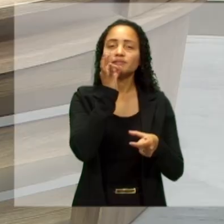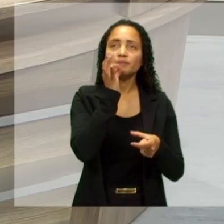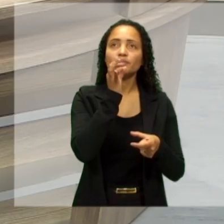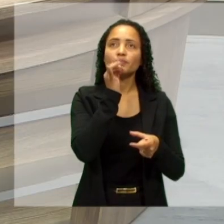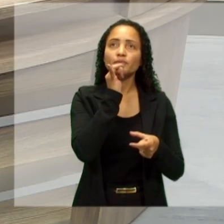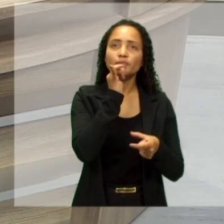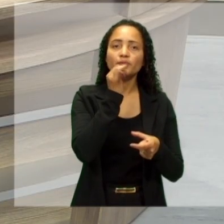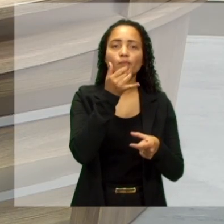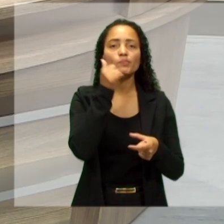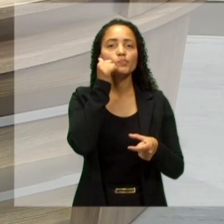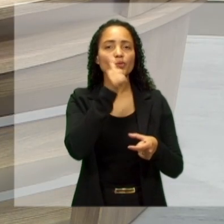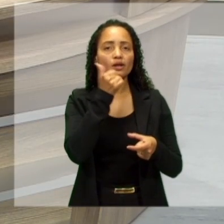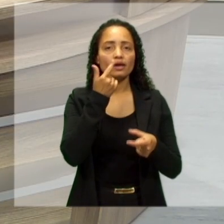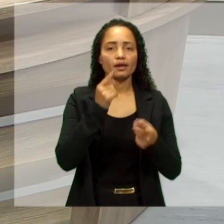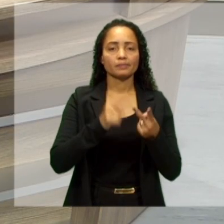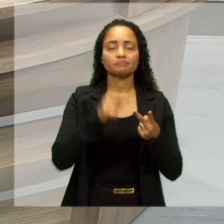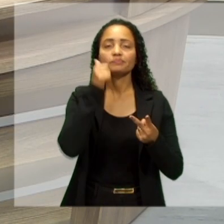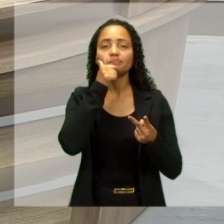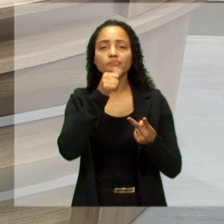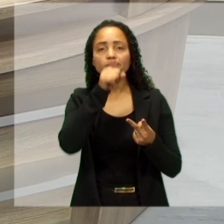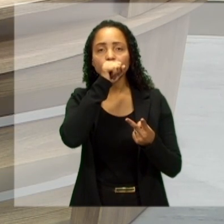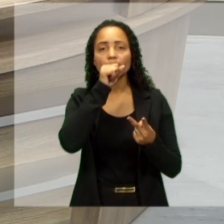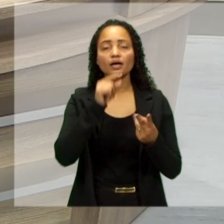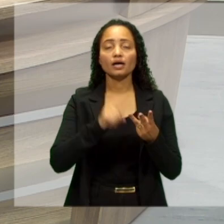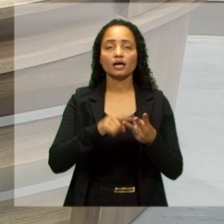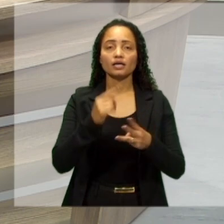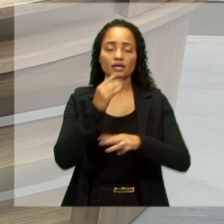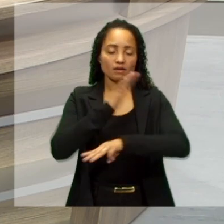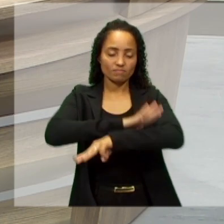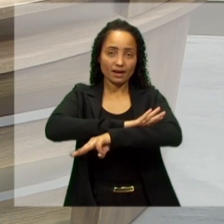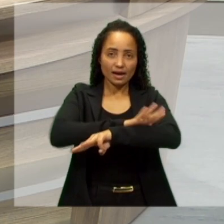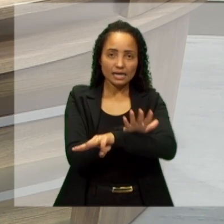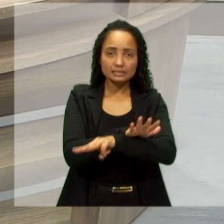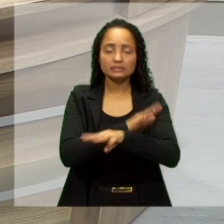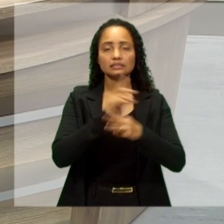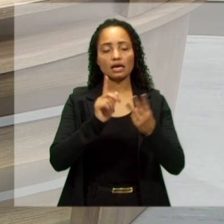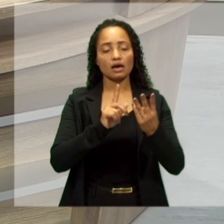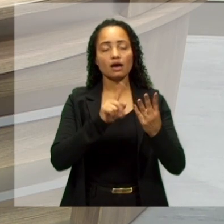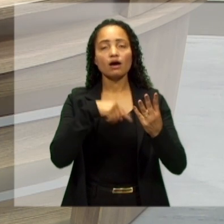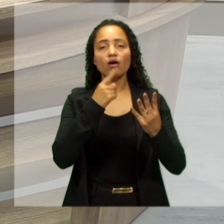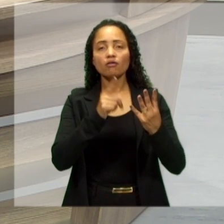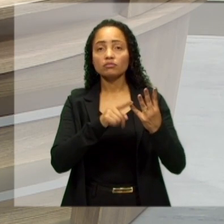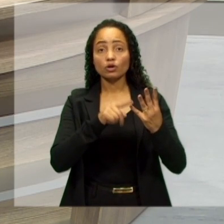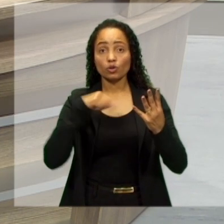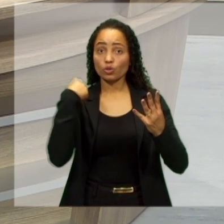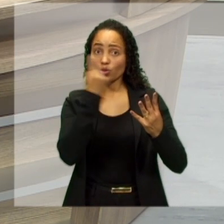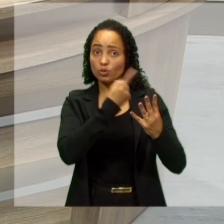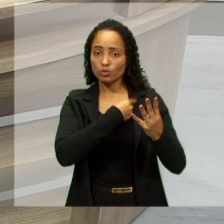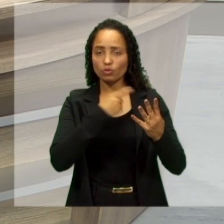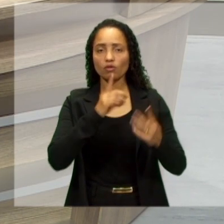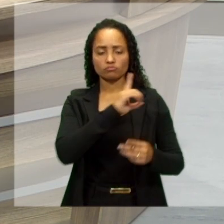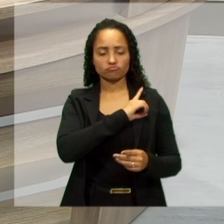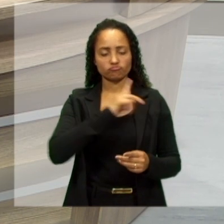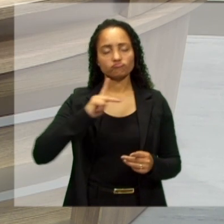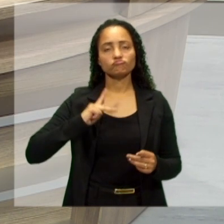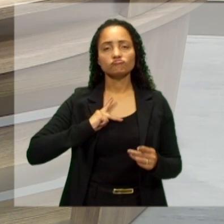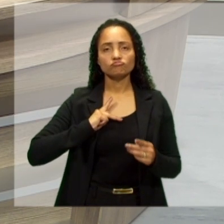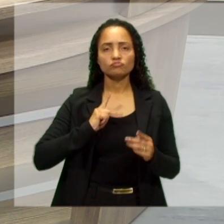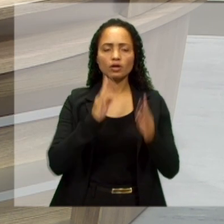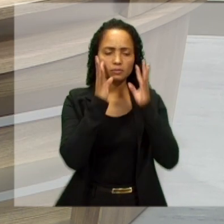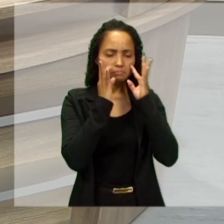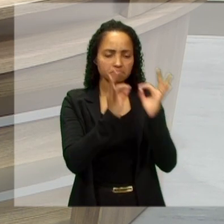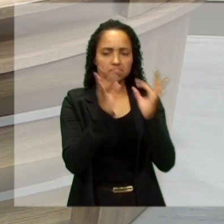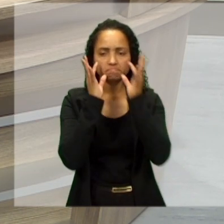mulheres, mães, a questão racial, a Defensoria Pública vai estar à frente dessas tutelas,